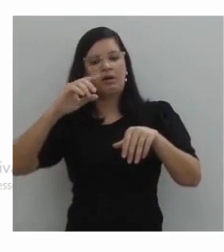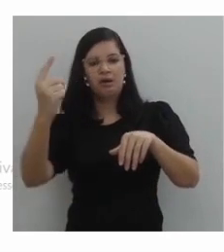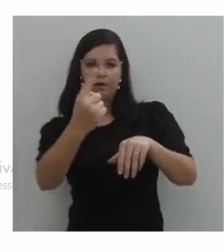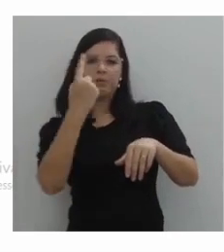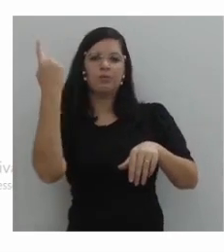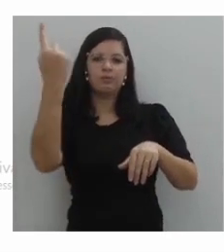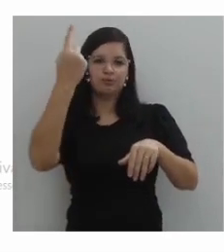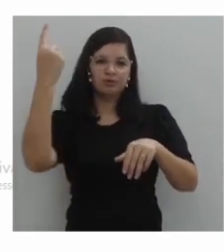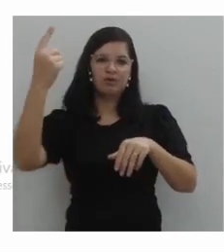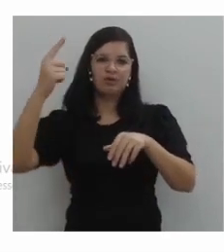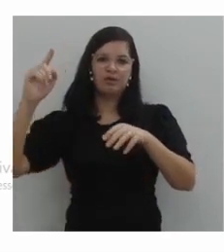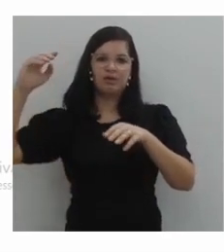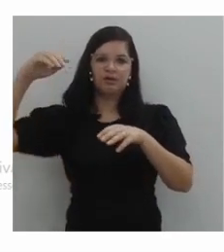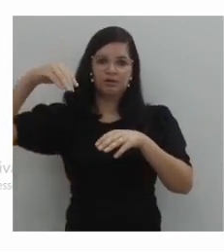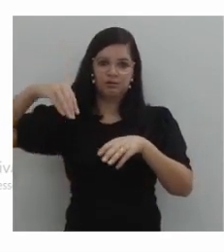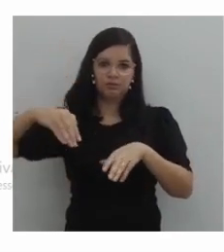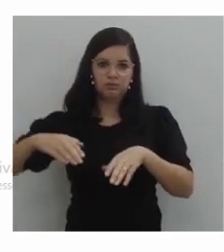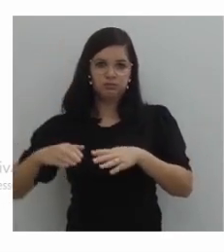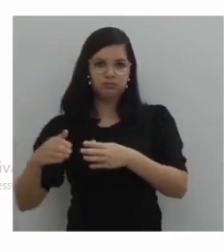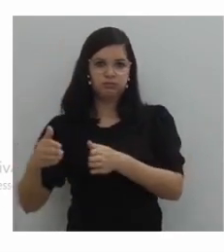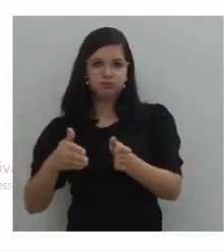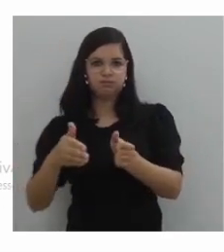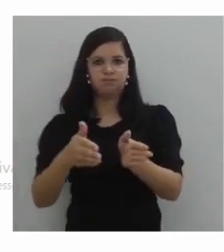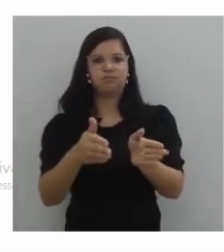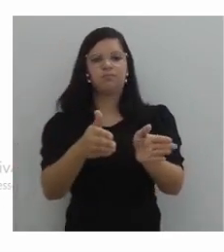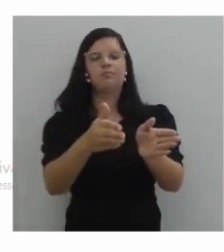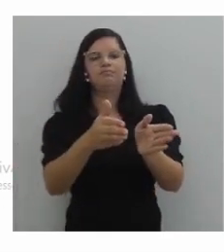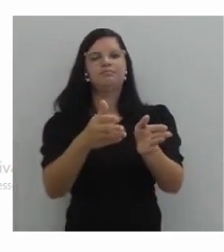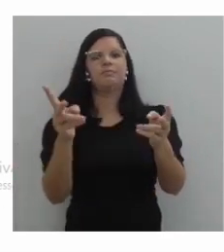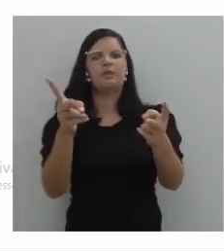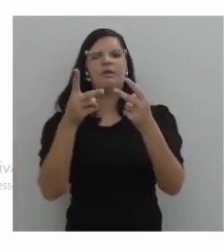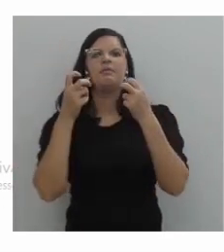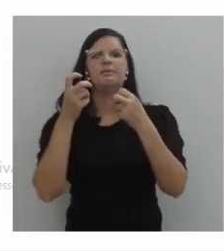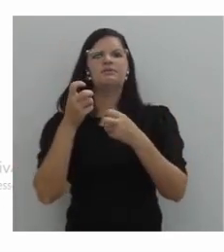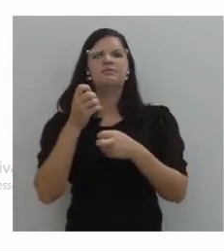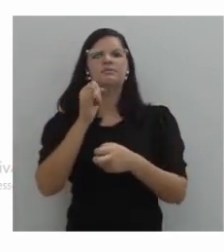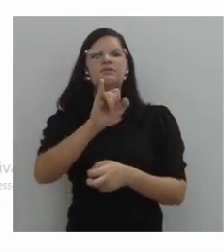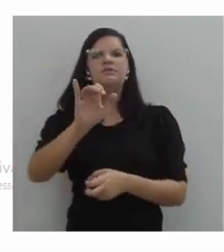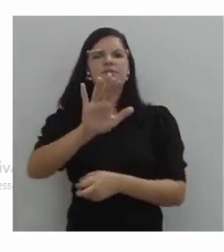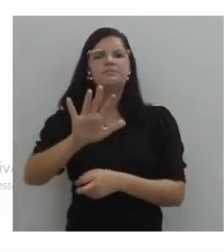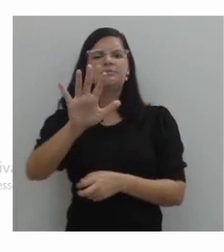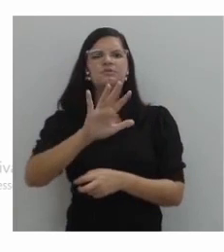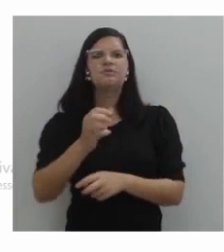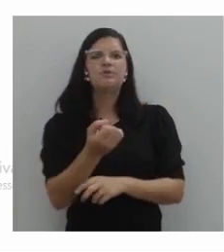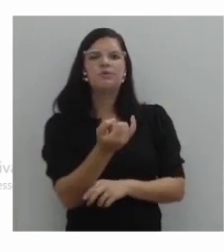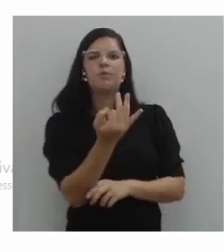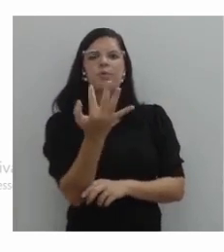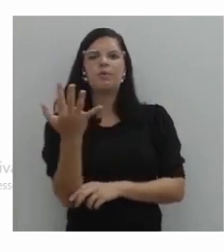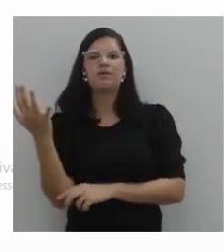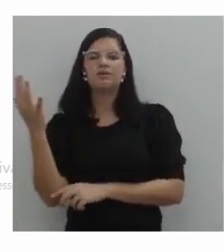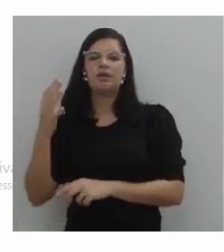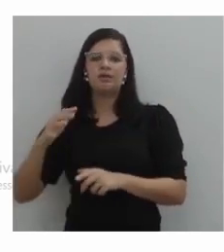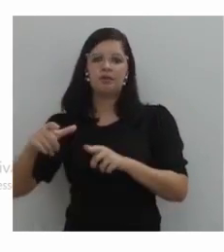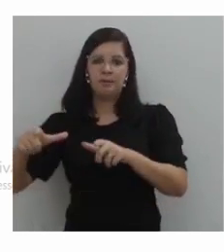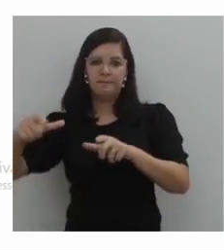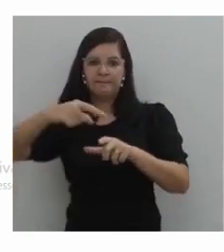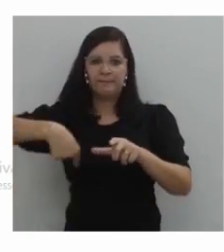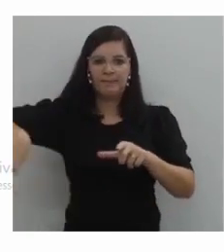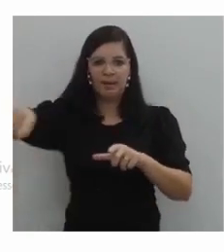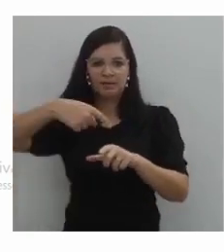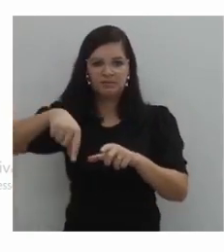determina para onde vão as águas a escoar. Então você consegue observar na tela aí a quantidade de